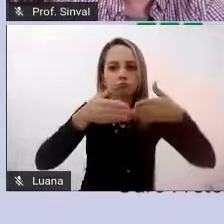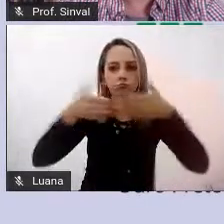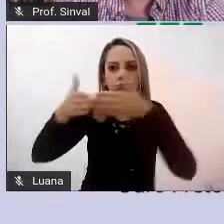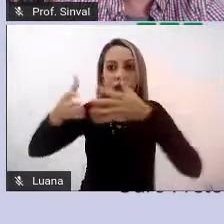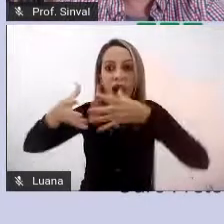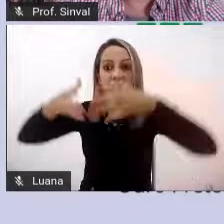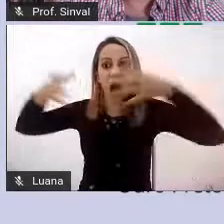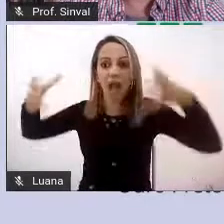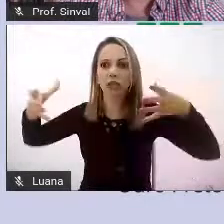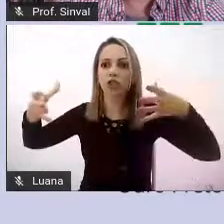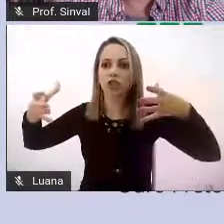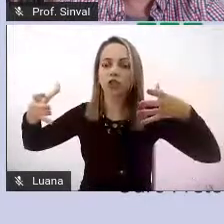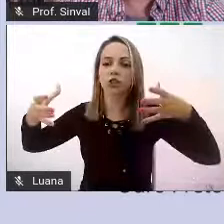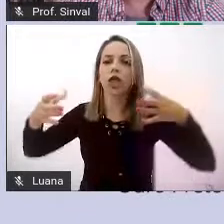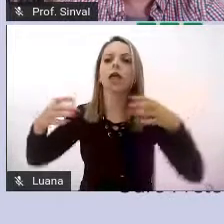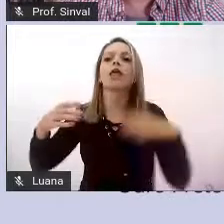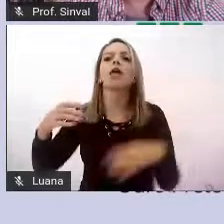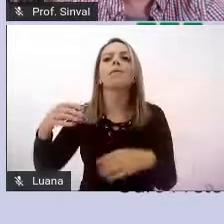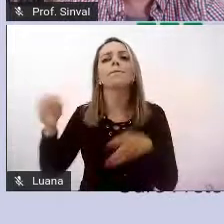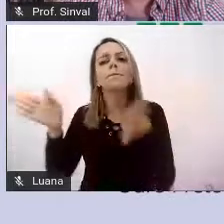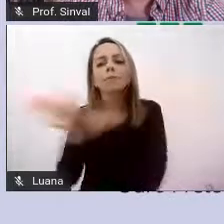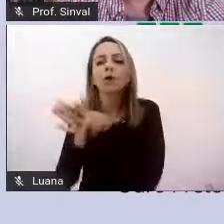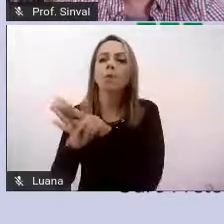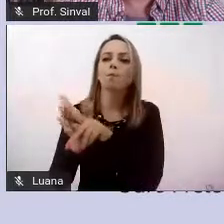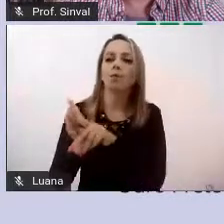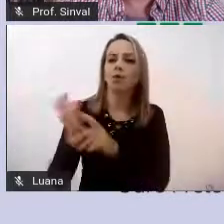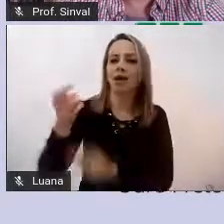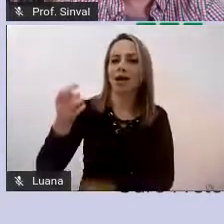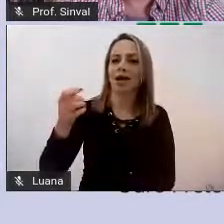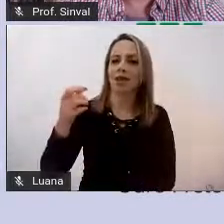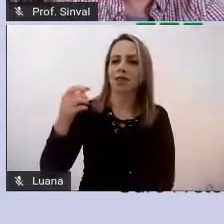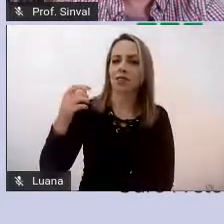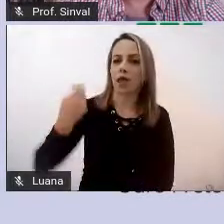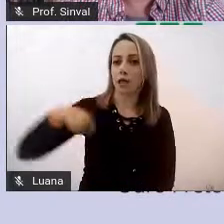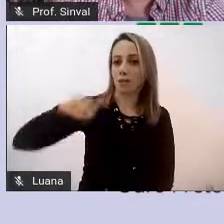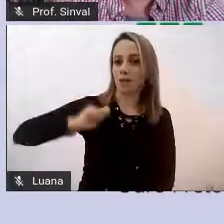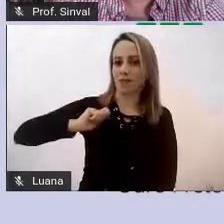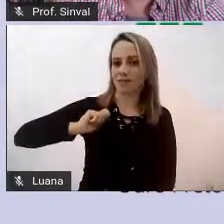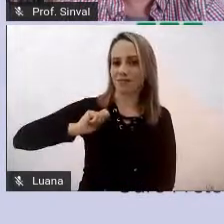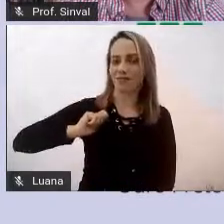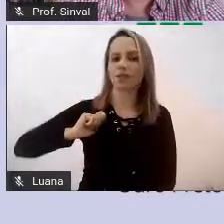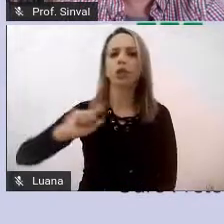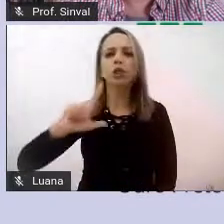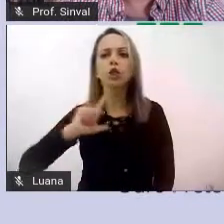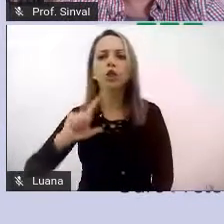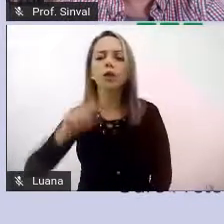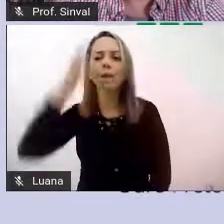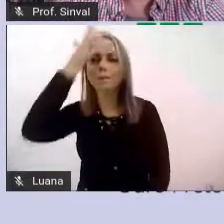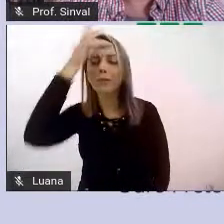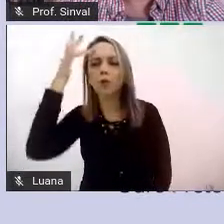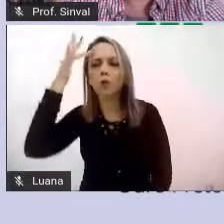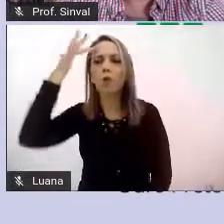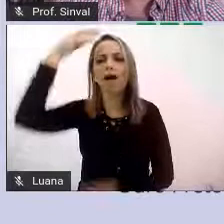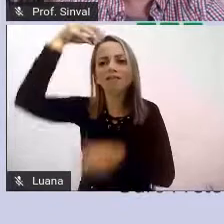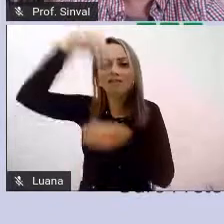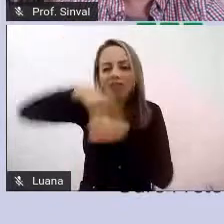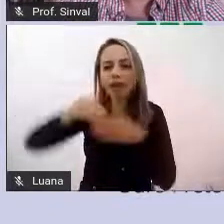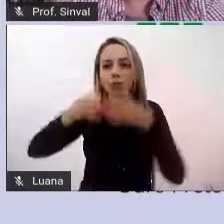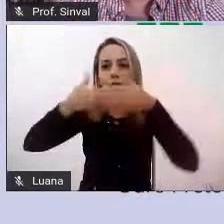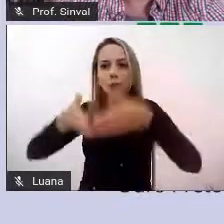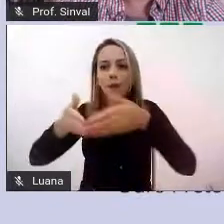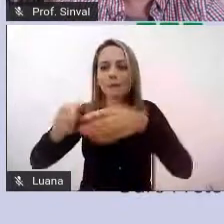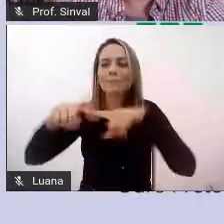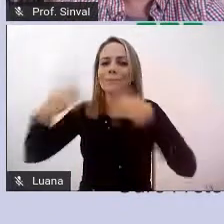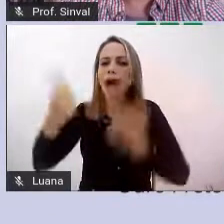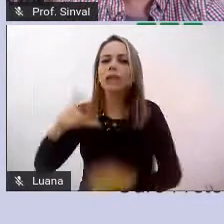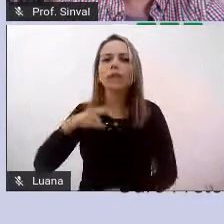aprisionadas. Então, isso a gente quer dizer que, além de pessoal de bordo, de alguns passageiros, a gente tem uma